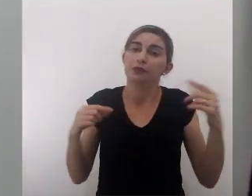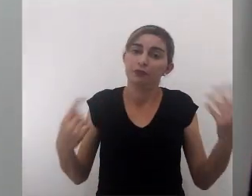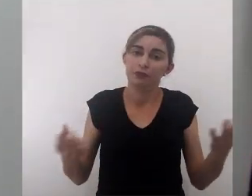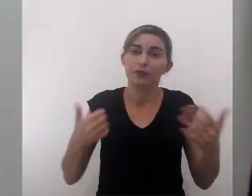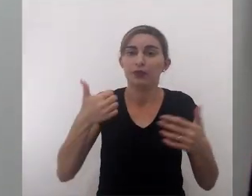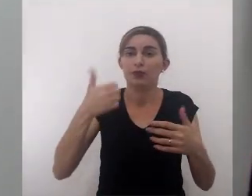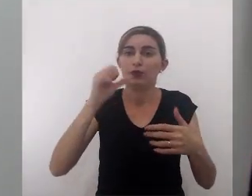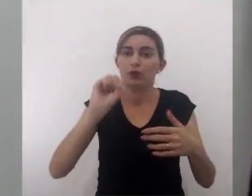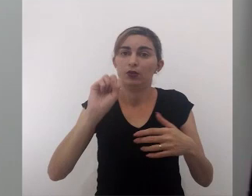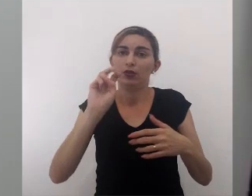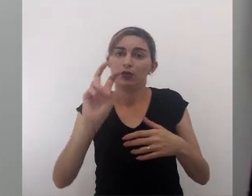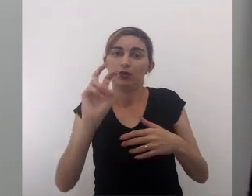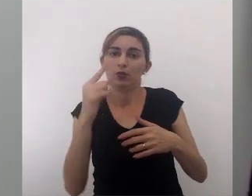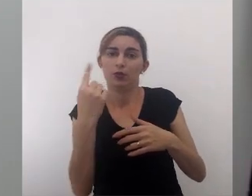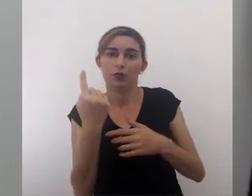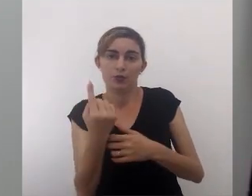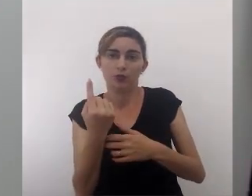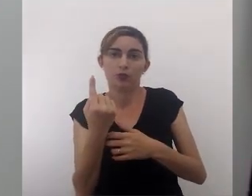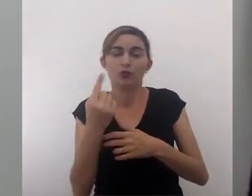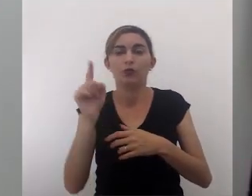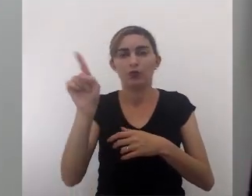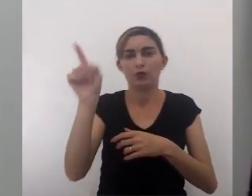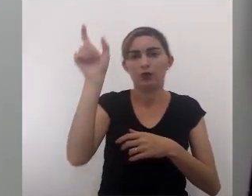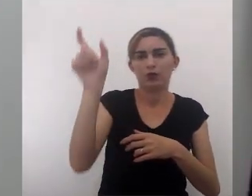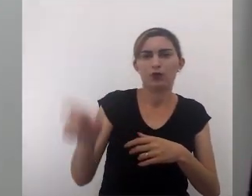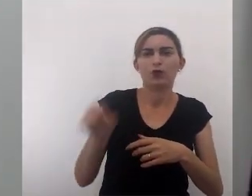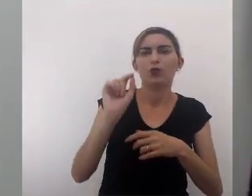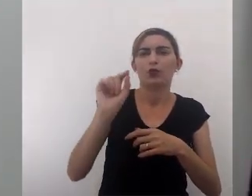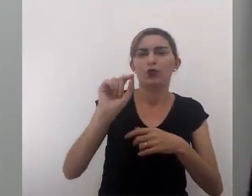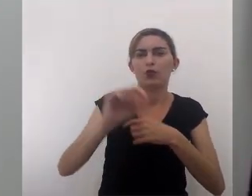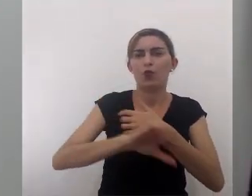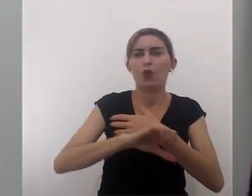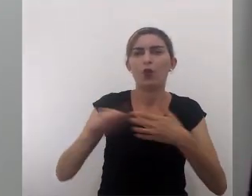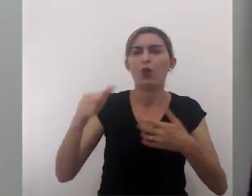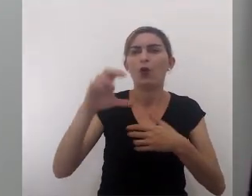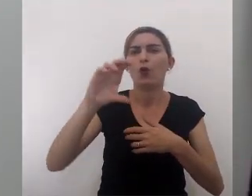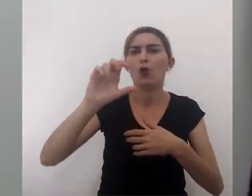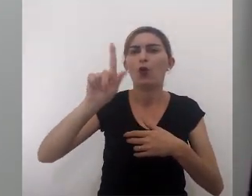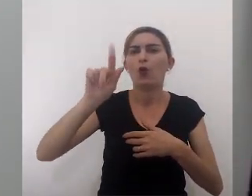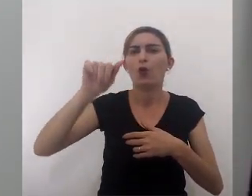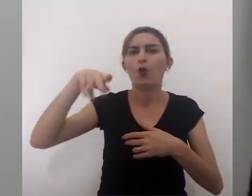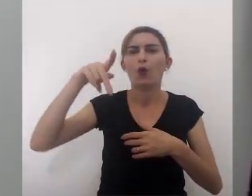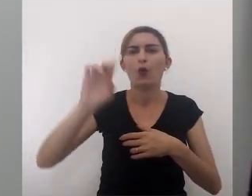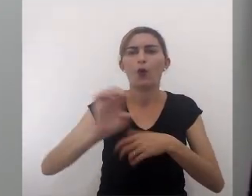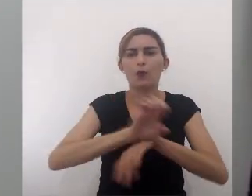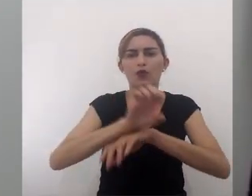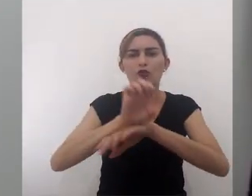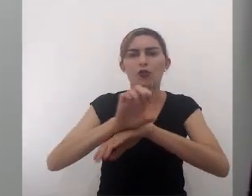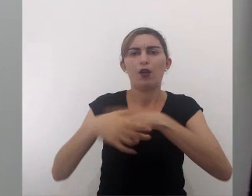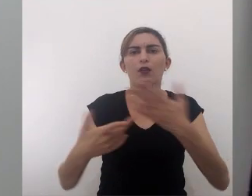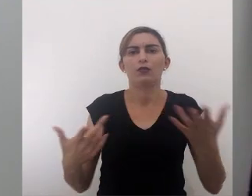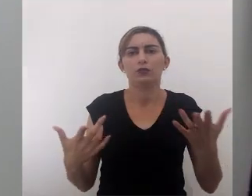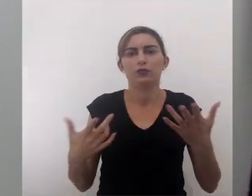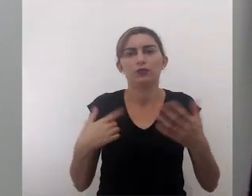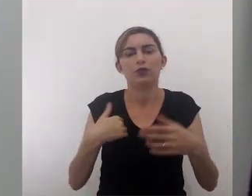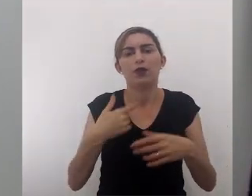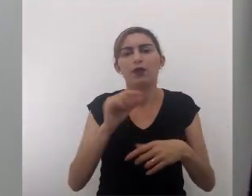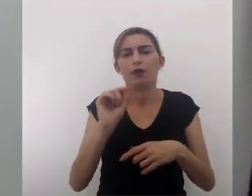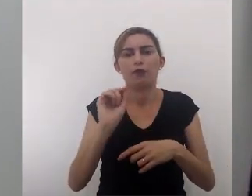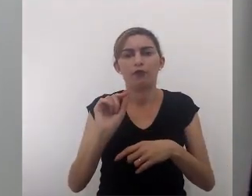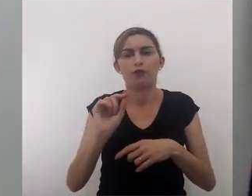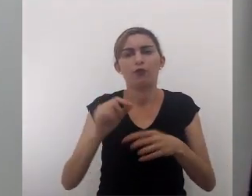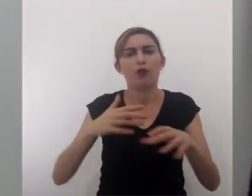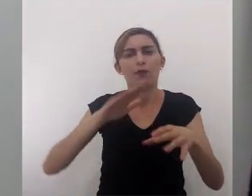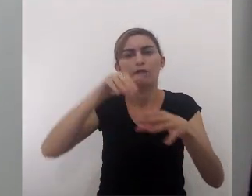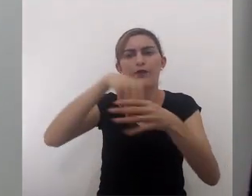Entretanto, em 1851, o cara dá o quê? Um golpe de Estado. Deu um golpe de Estado. E